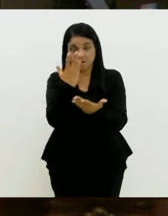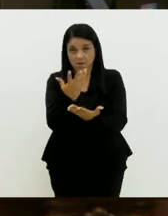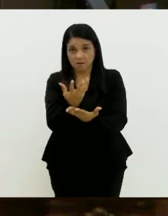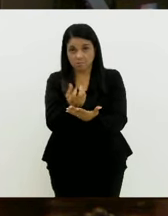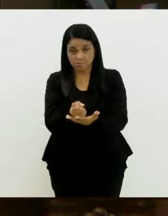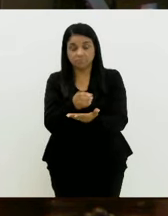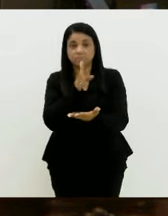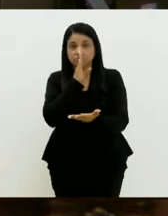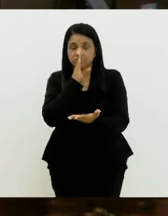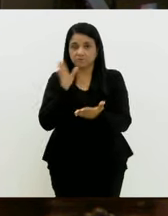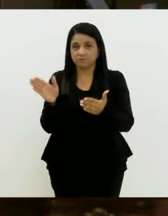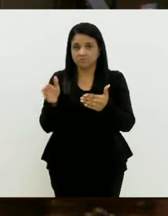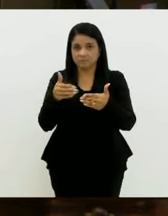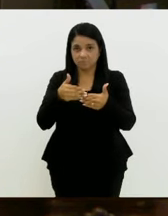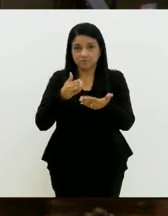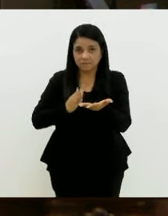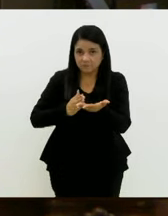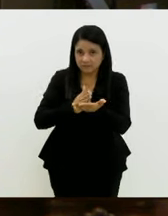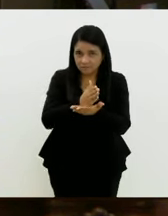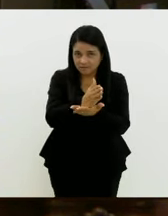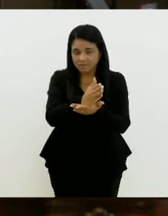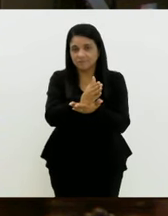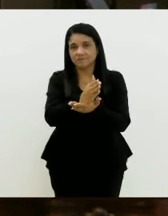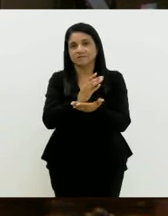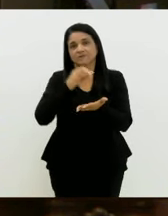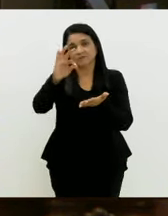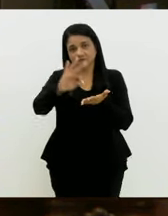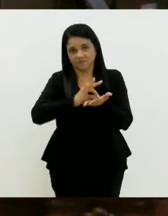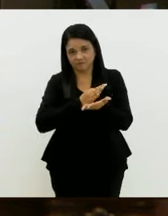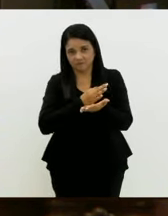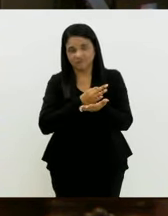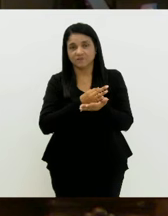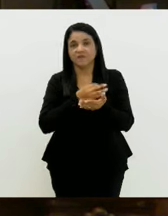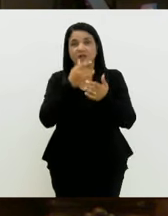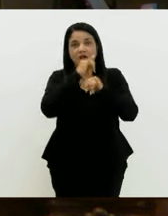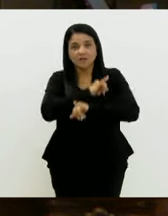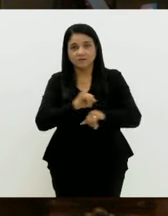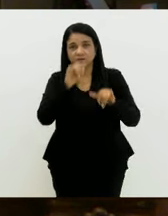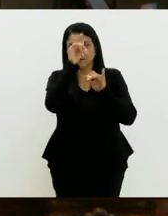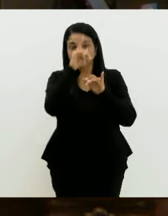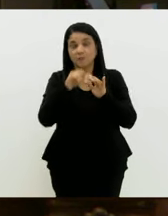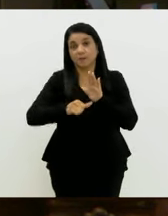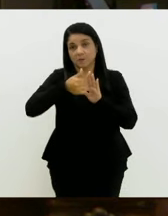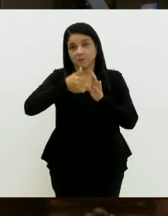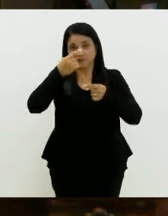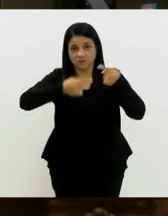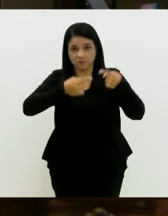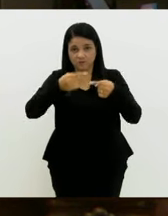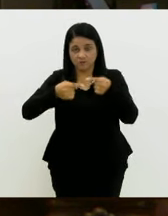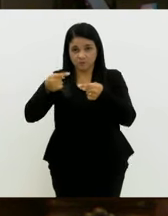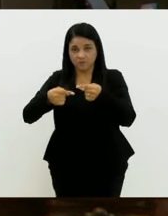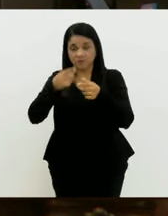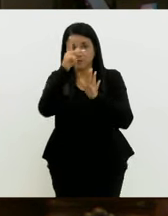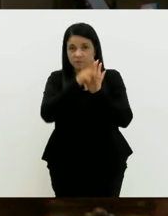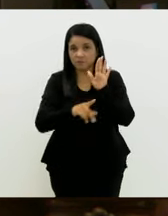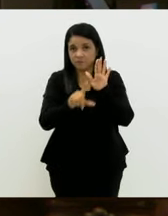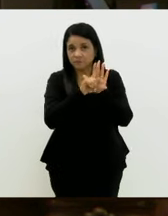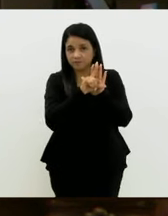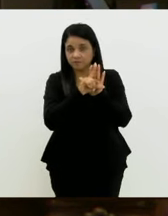como estão. Aprovado, vai autógrafo. Anuncio, em primeira discussão, projeto de